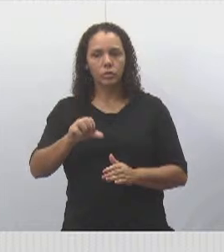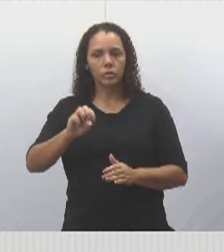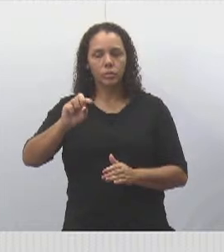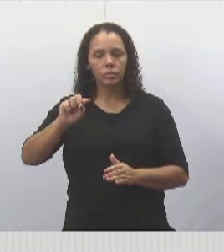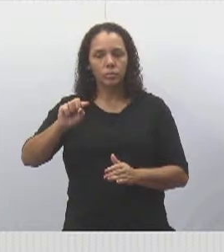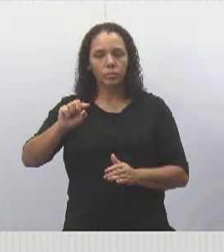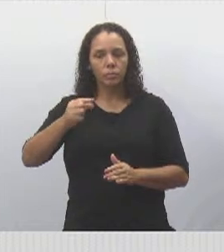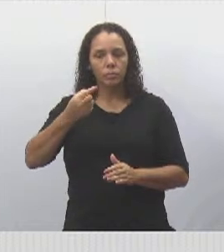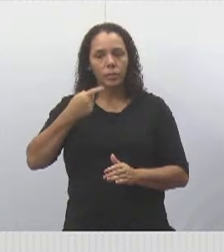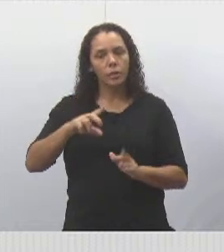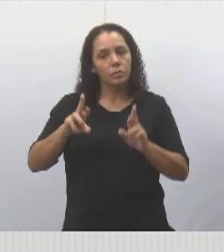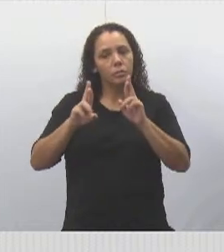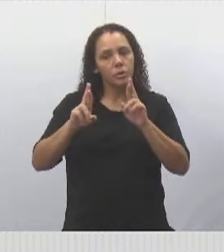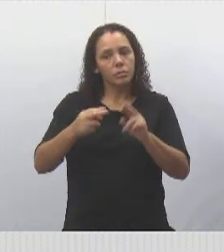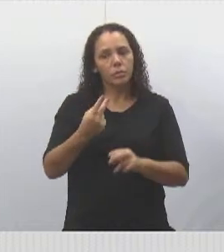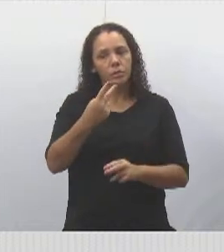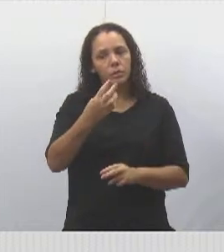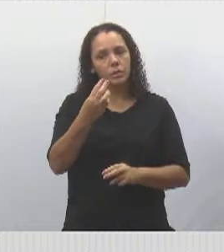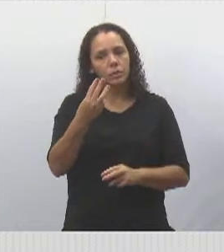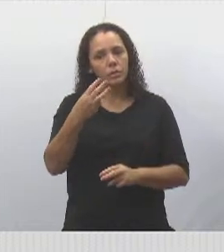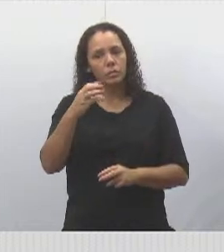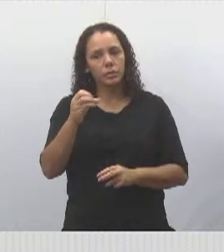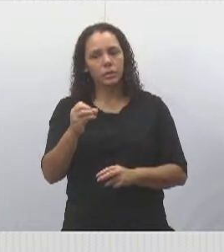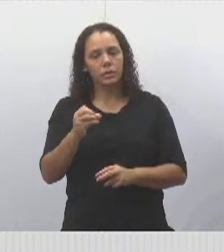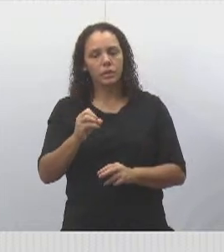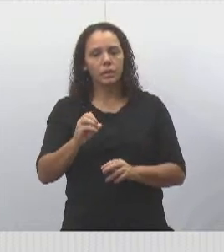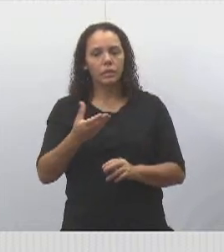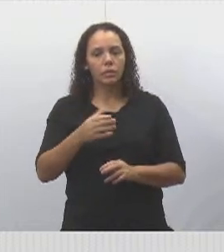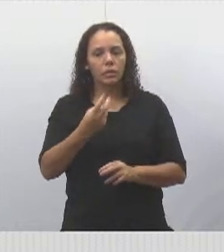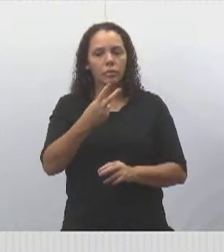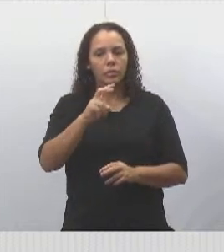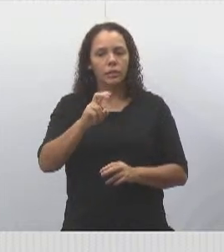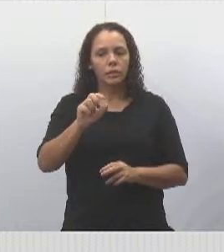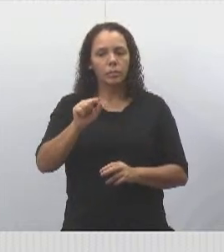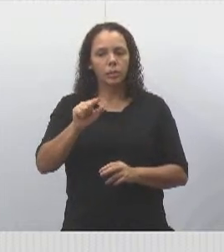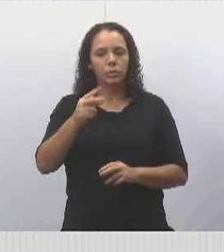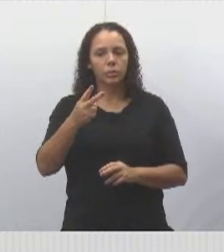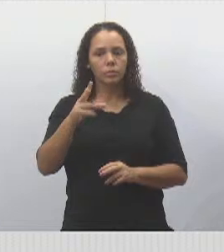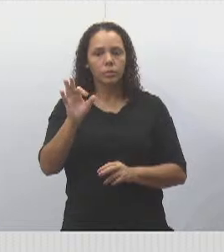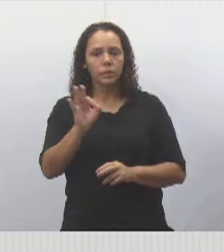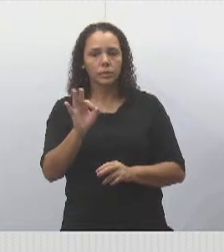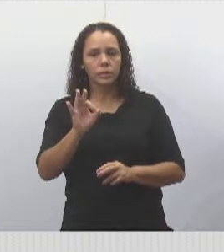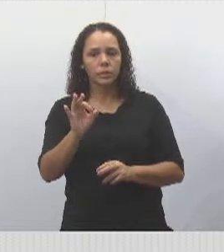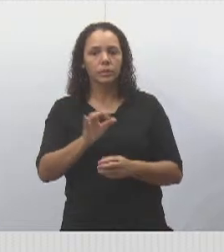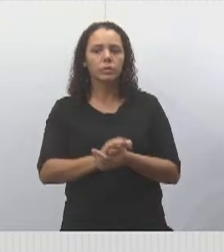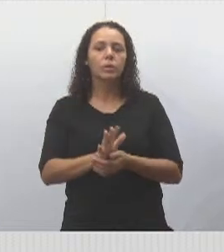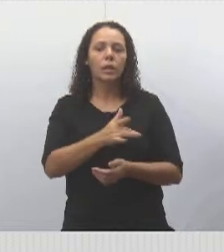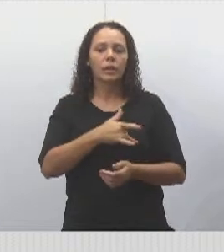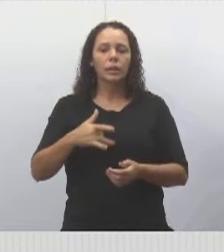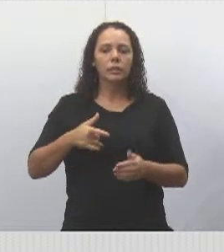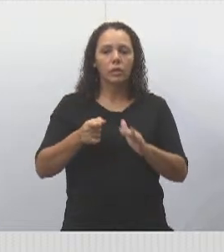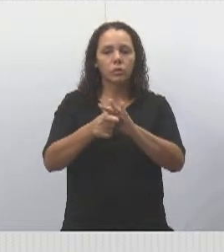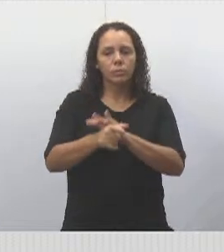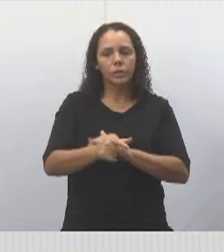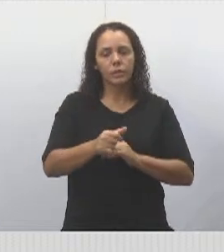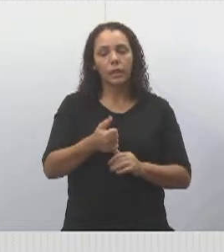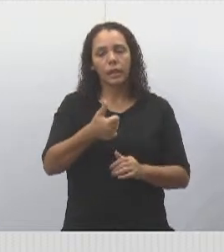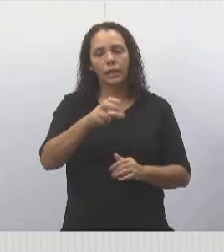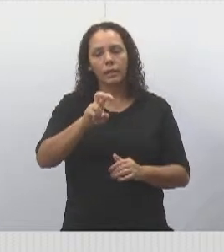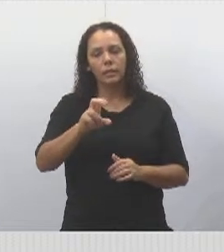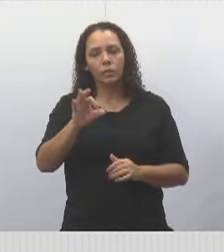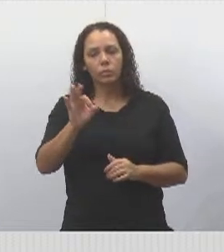prevendo 230, que chega a 25,2%. A aplicação mínima constitucional em saúde, que é